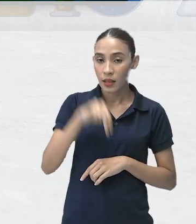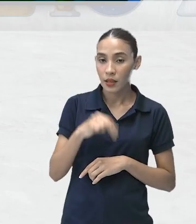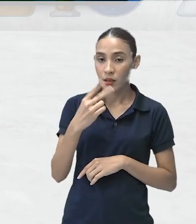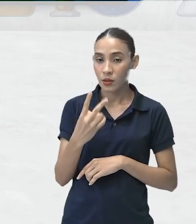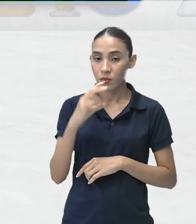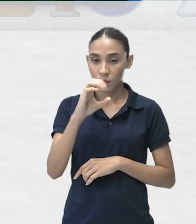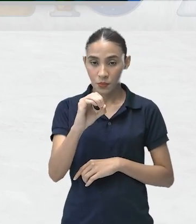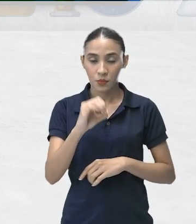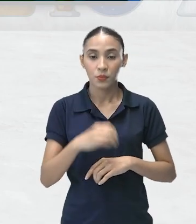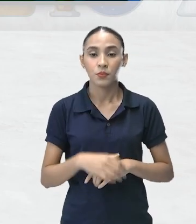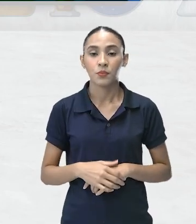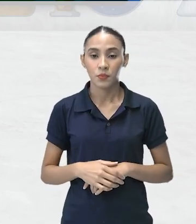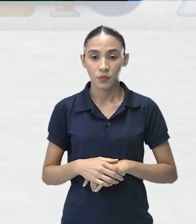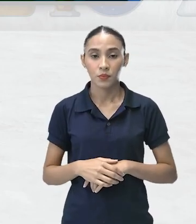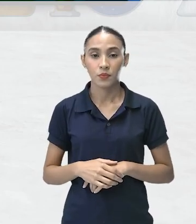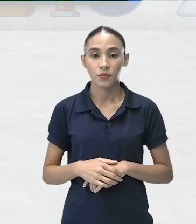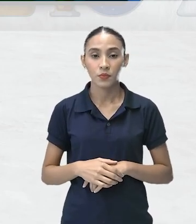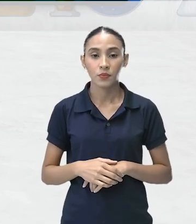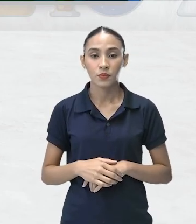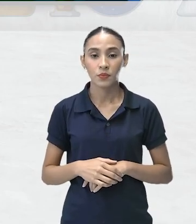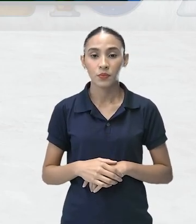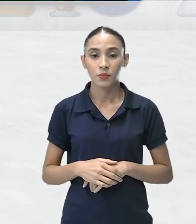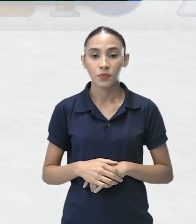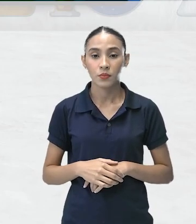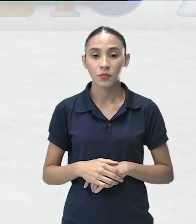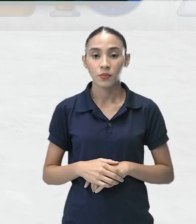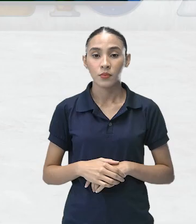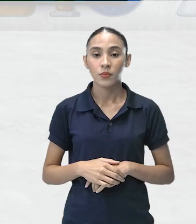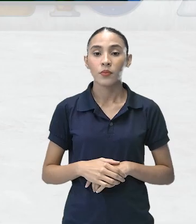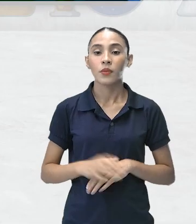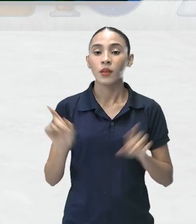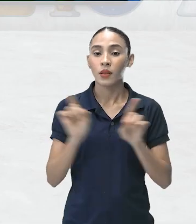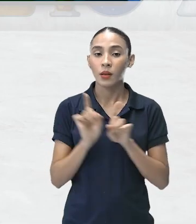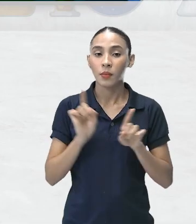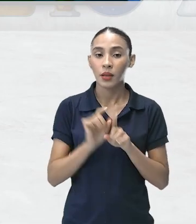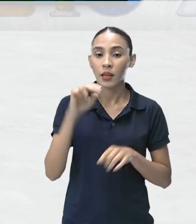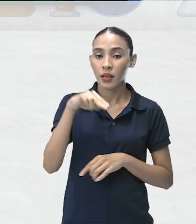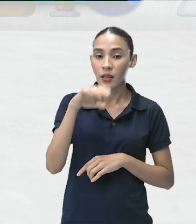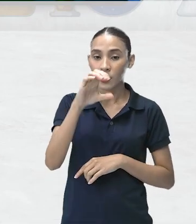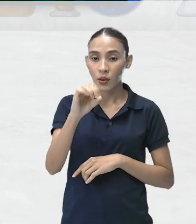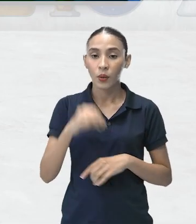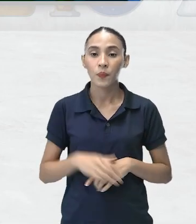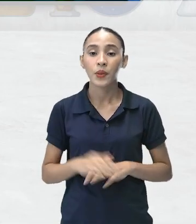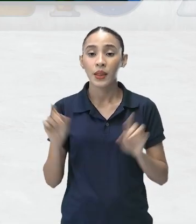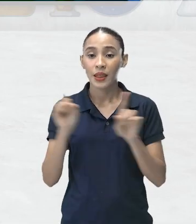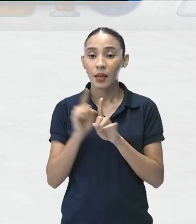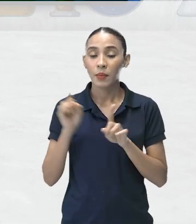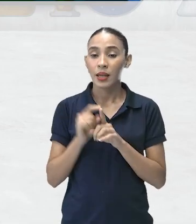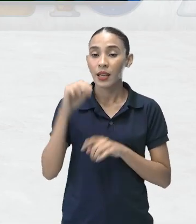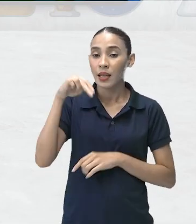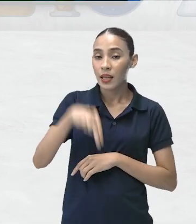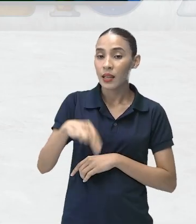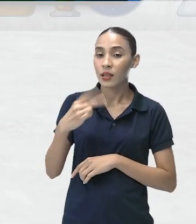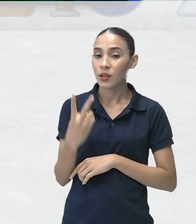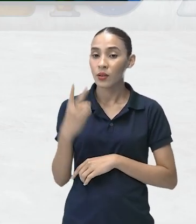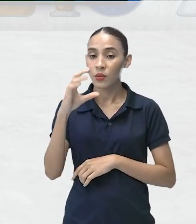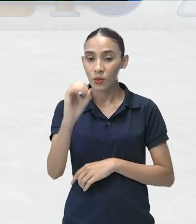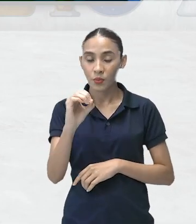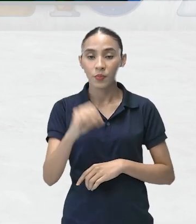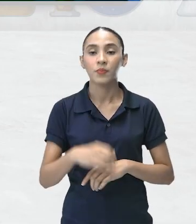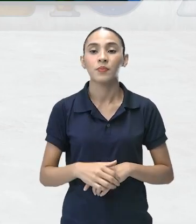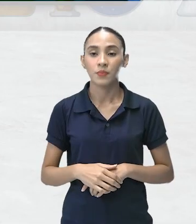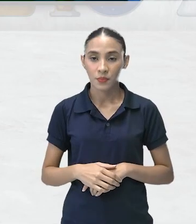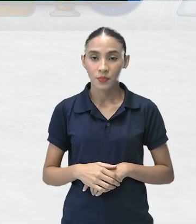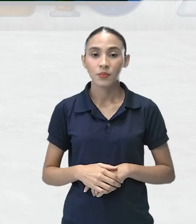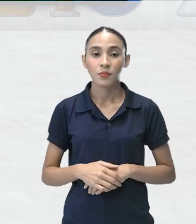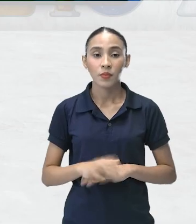nitroso, N2O, o monóxido de nitrogênio, NO, bem como o óxido de dinitrogênio, o